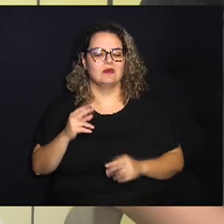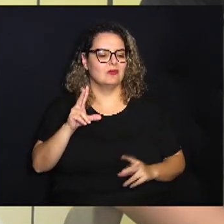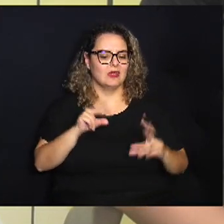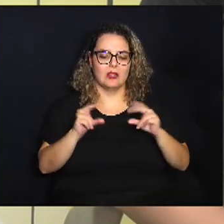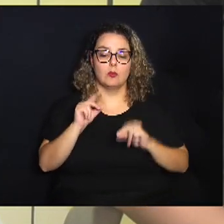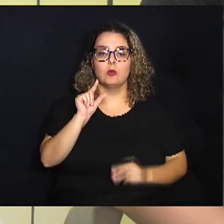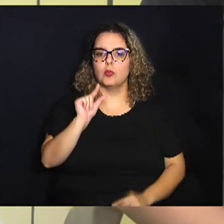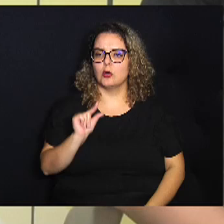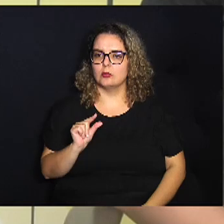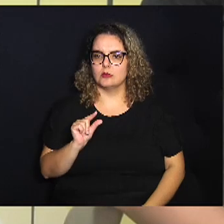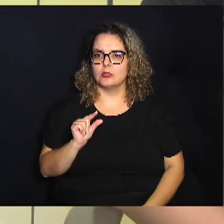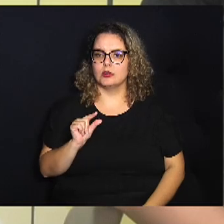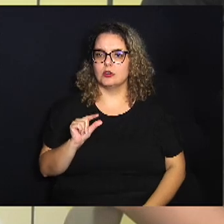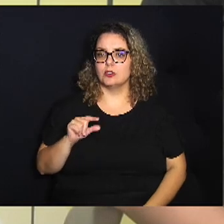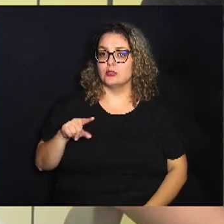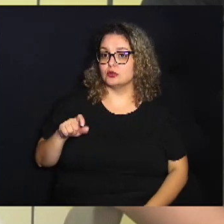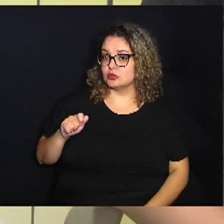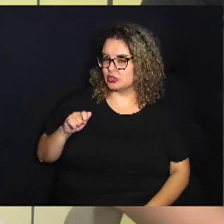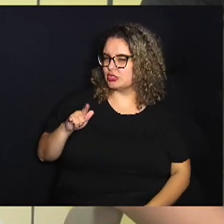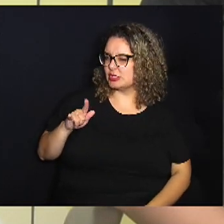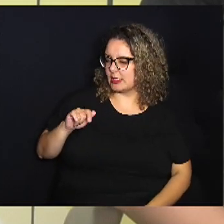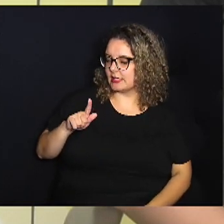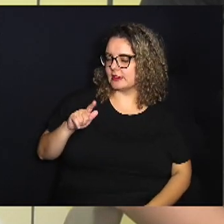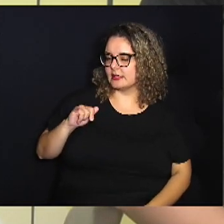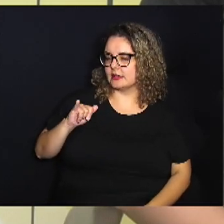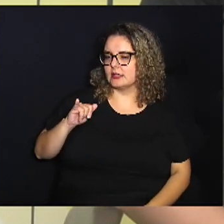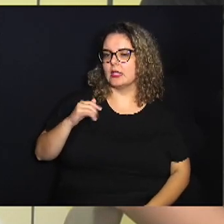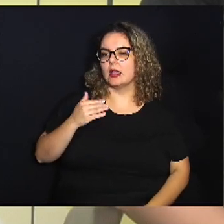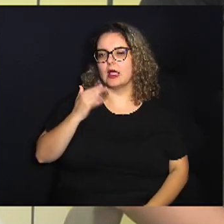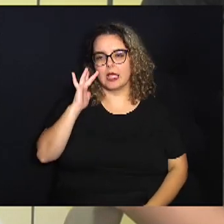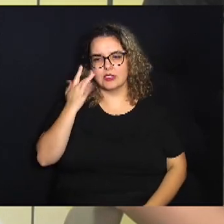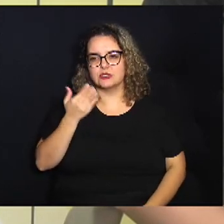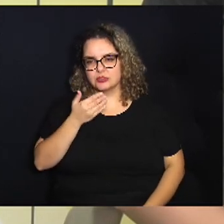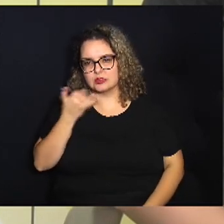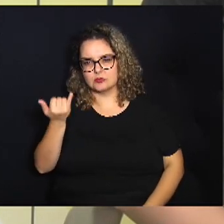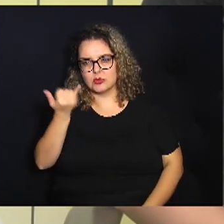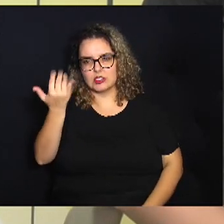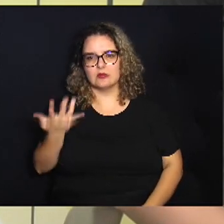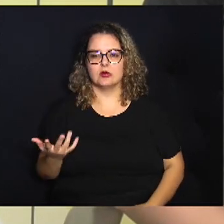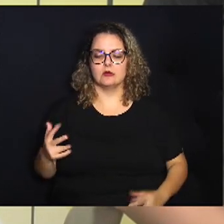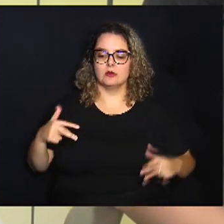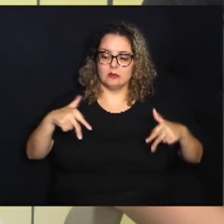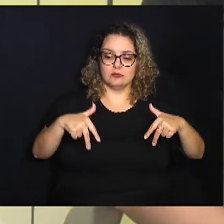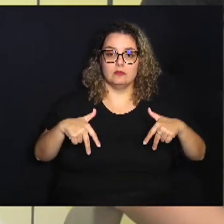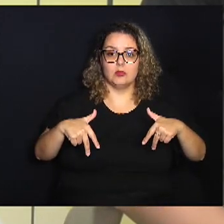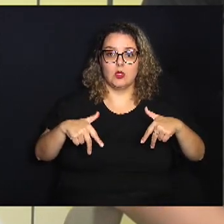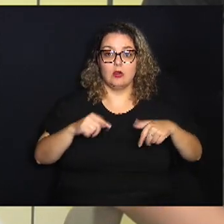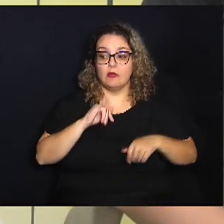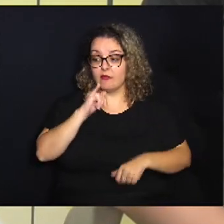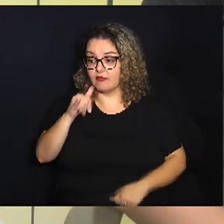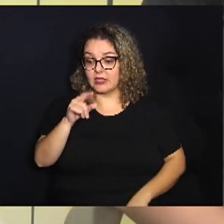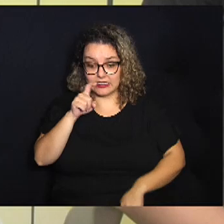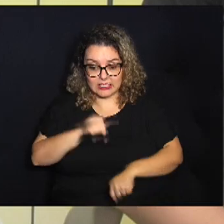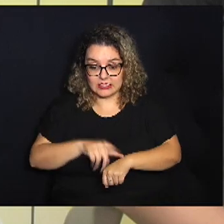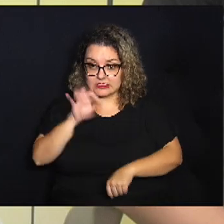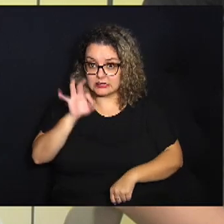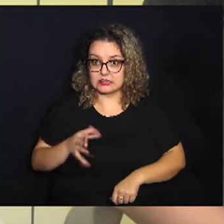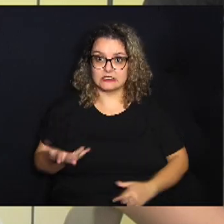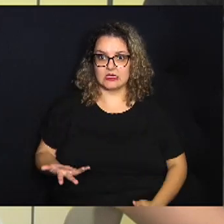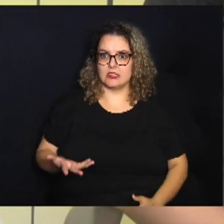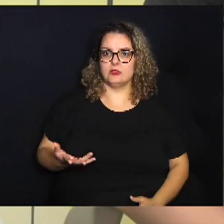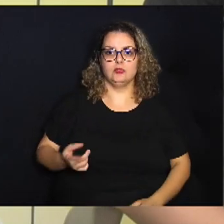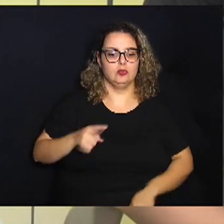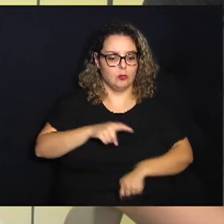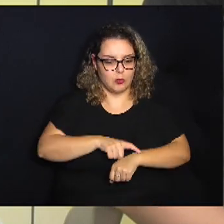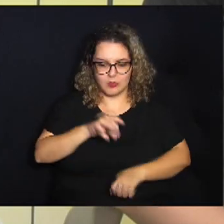E o Scheid acha isso importante. Acho que o treinador é um cara que tem que vir na hora certa para dar a palavra certa, no momento certo. Não precisa ficar abastecendo de